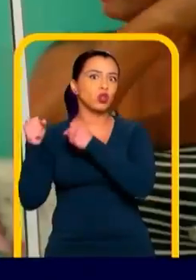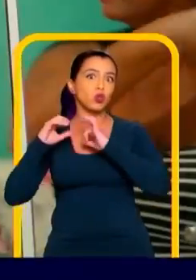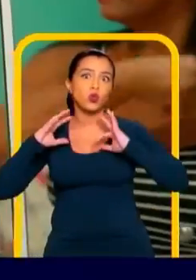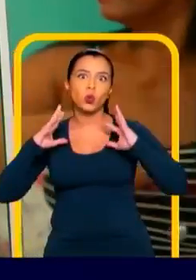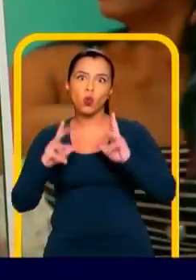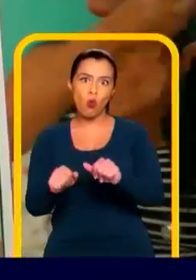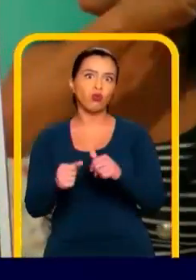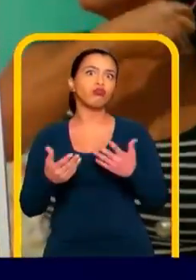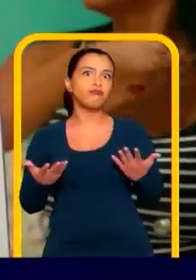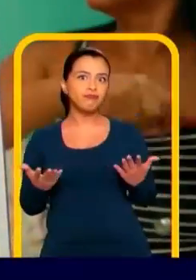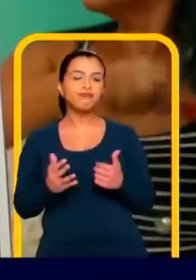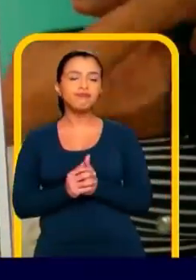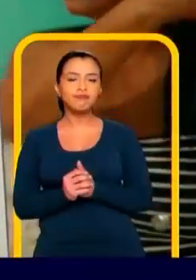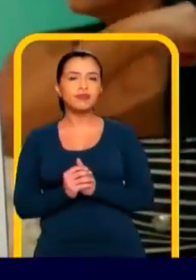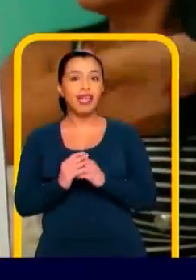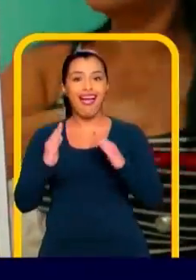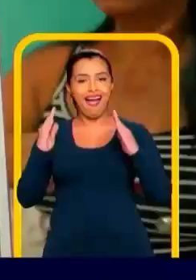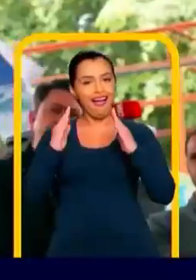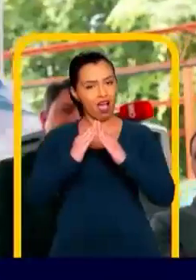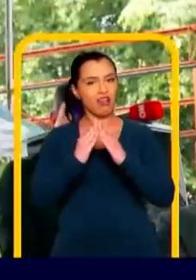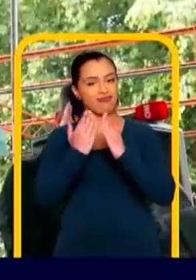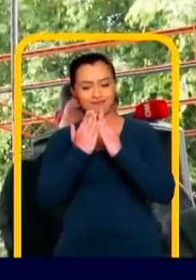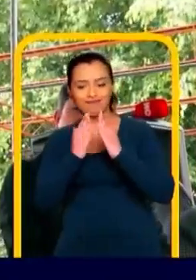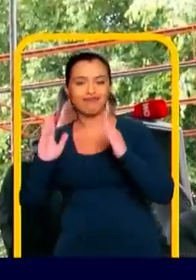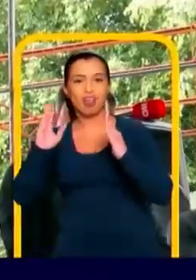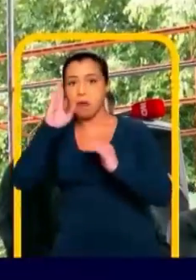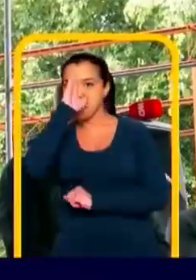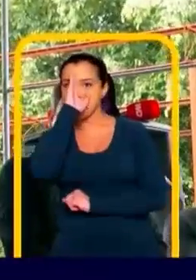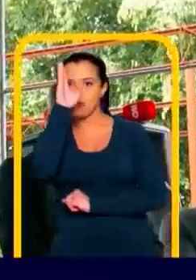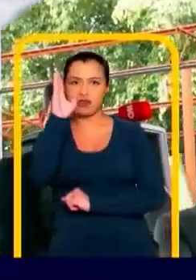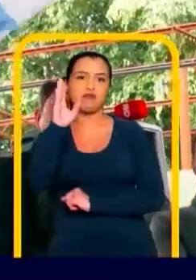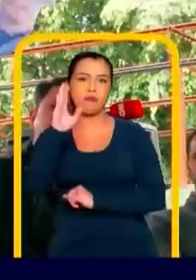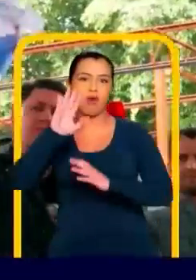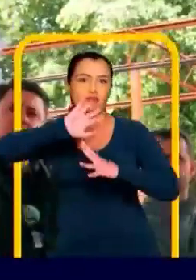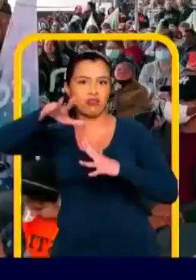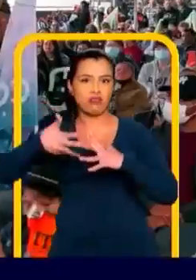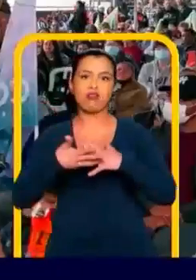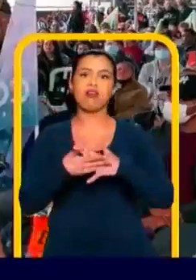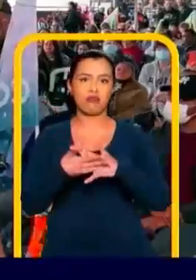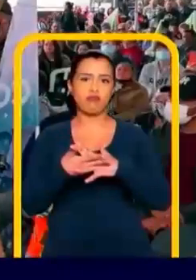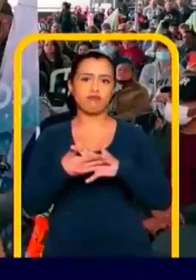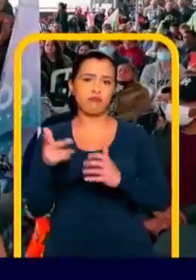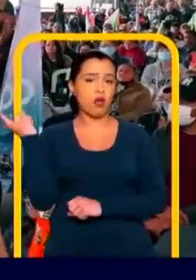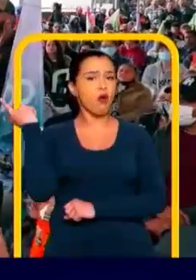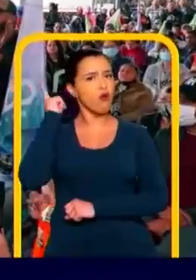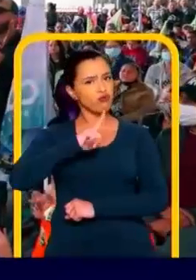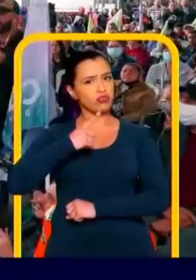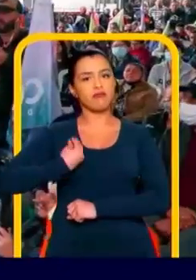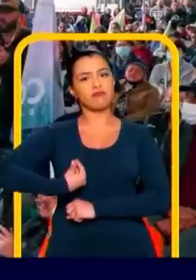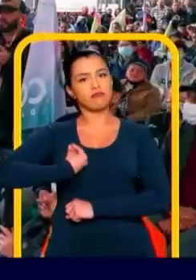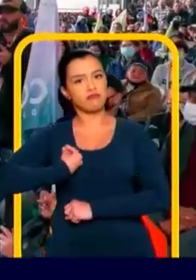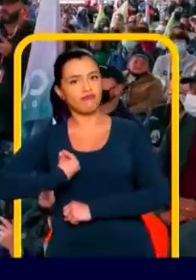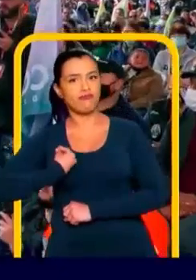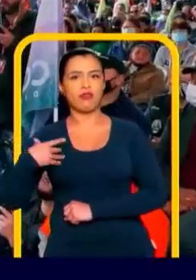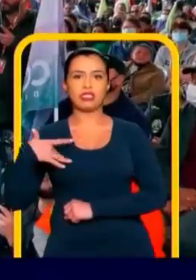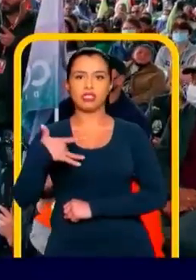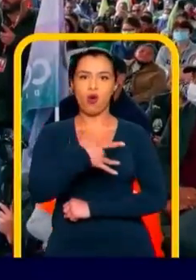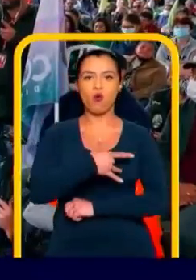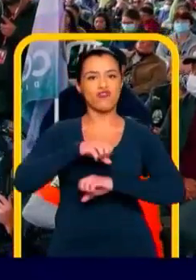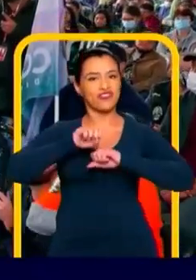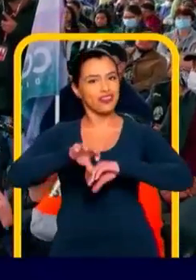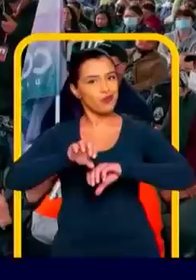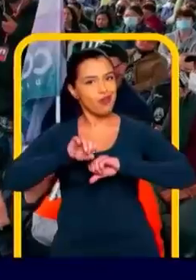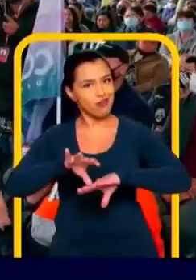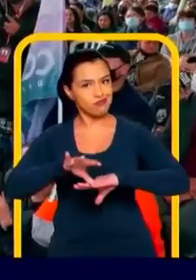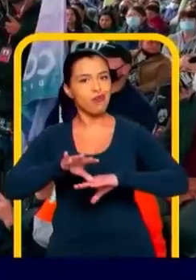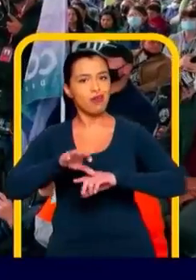passava, levava tudo. A casa é a porta de entrada da cidadania. É a porta de entrada para a saúde, para a